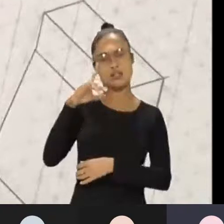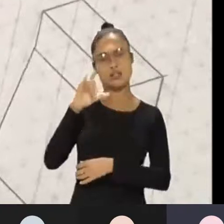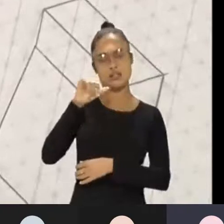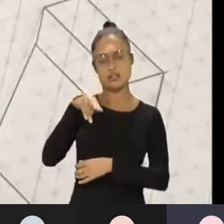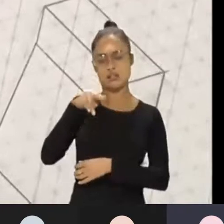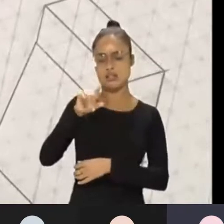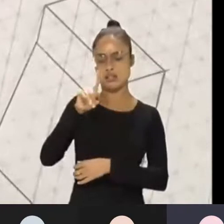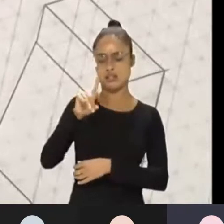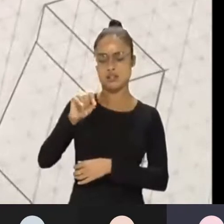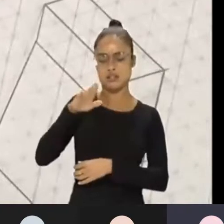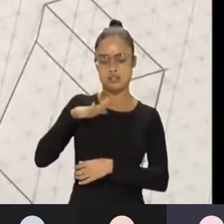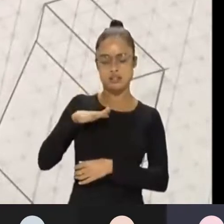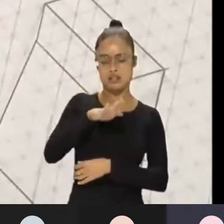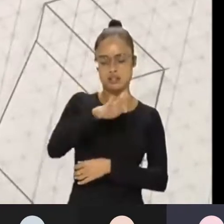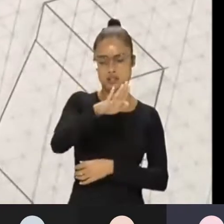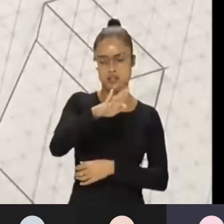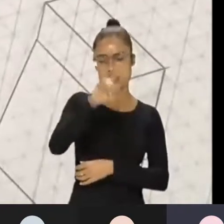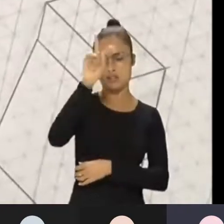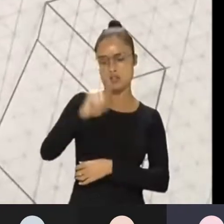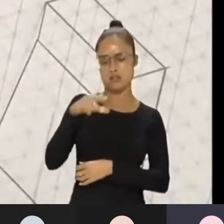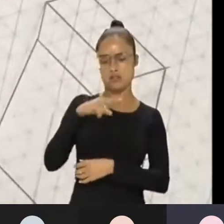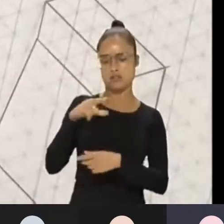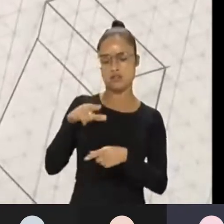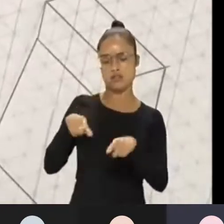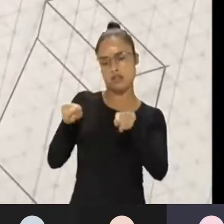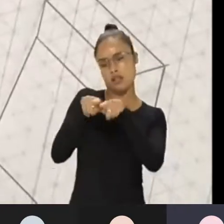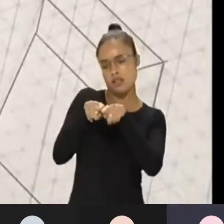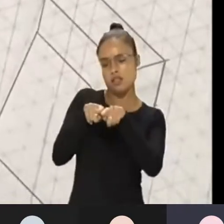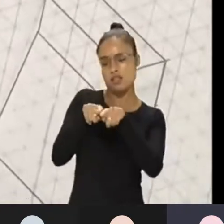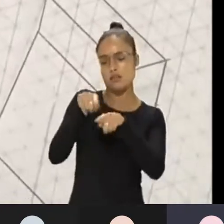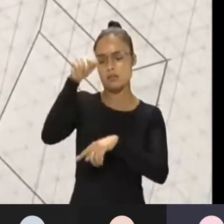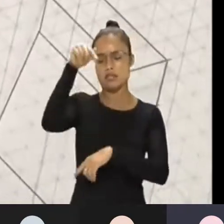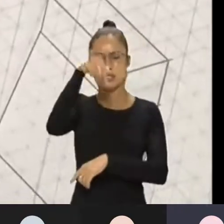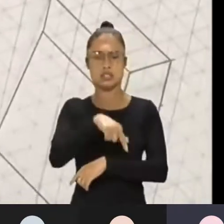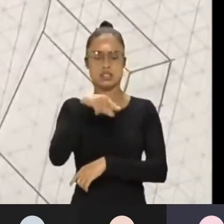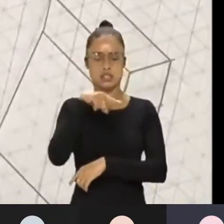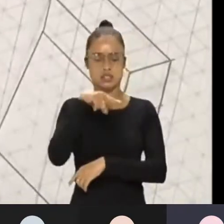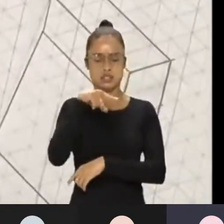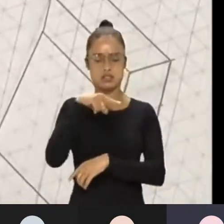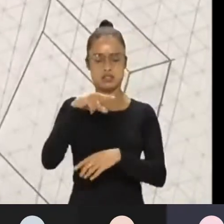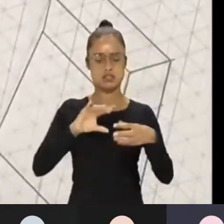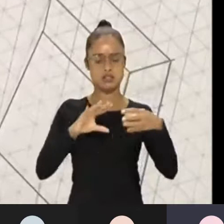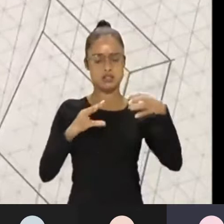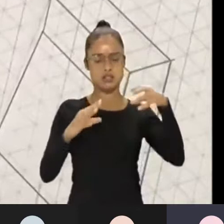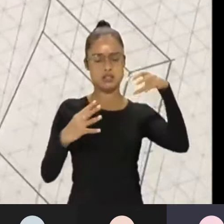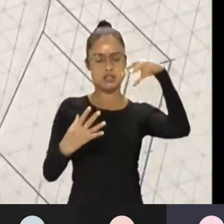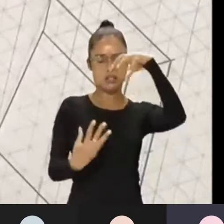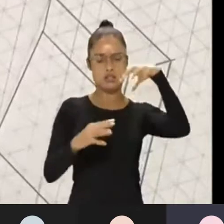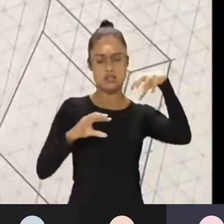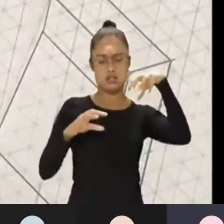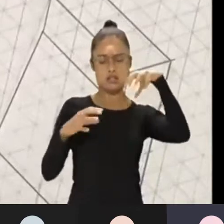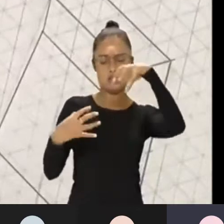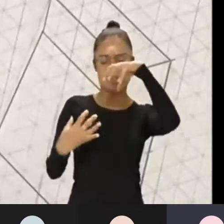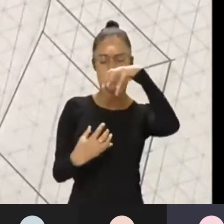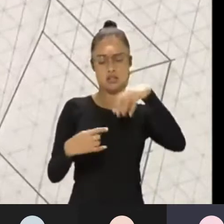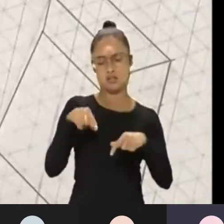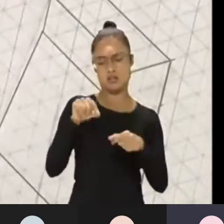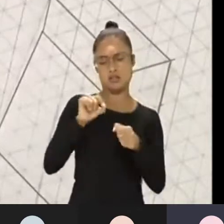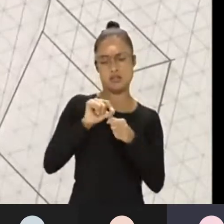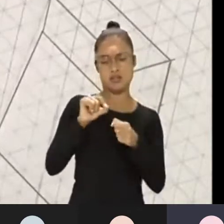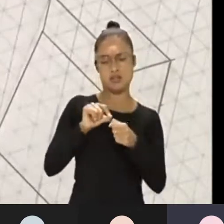posição. E ele tem aqui, então, uma distorção na medida quando você vai